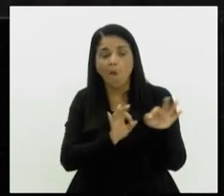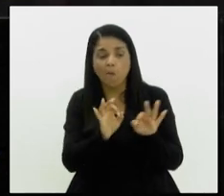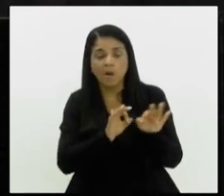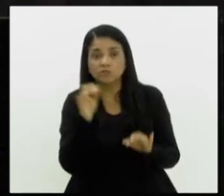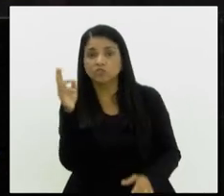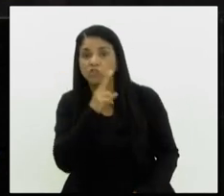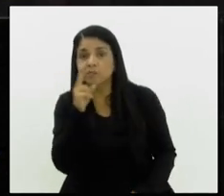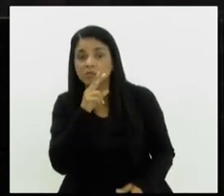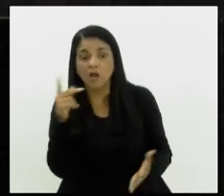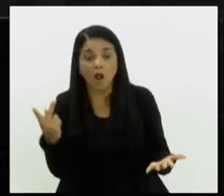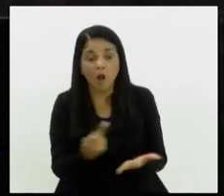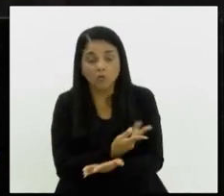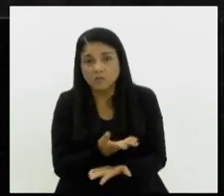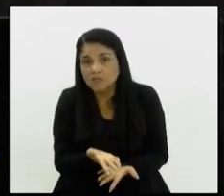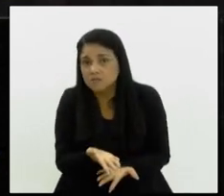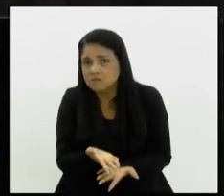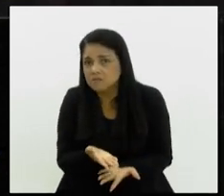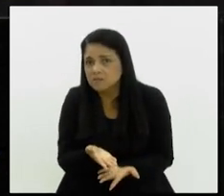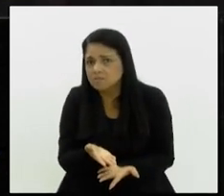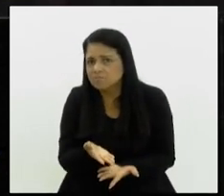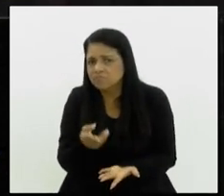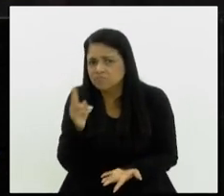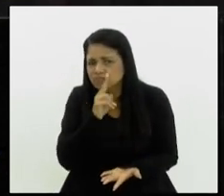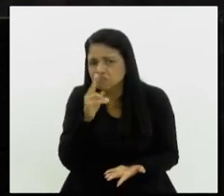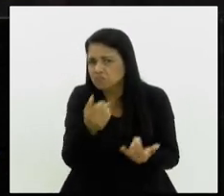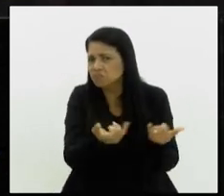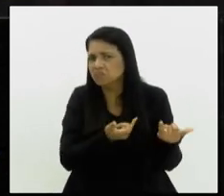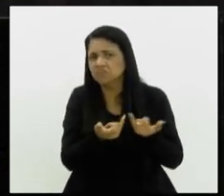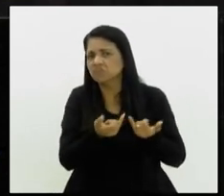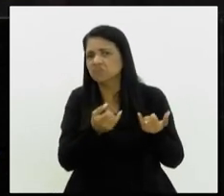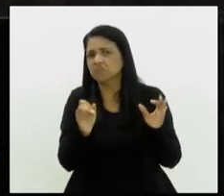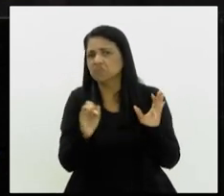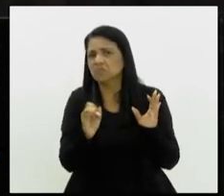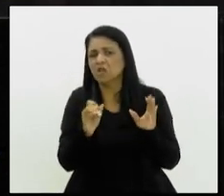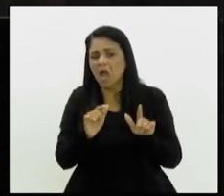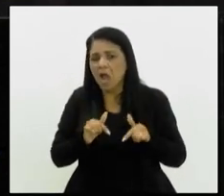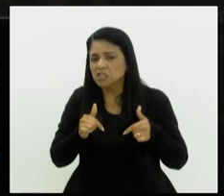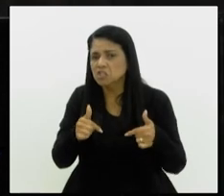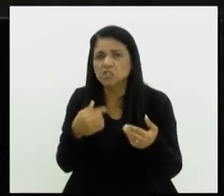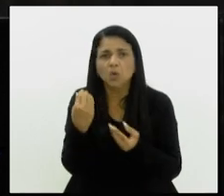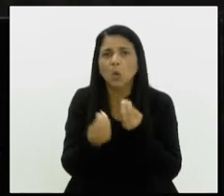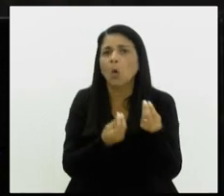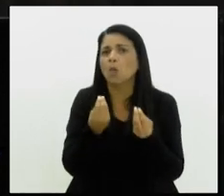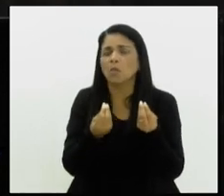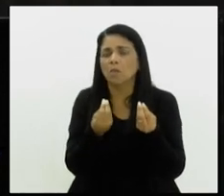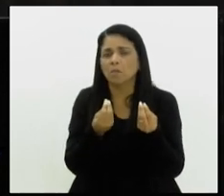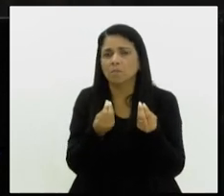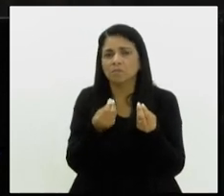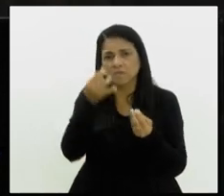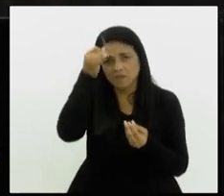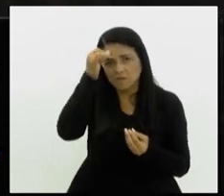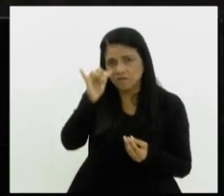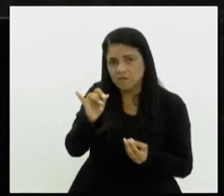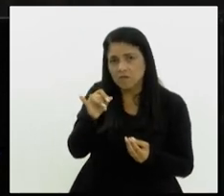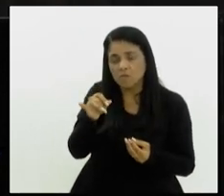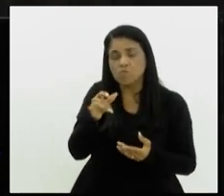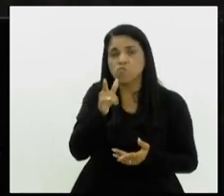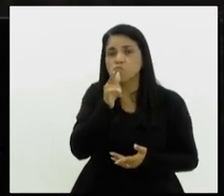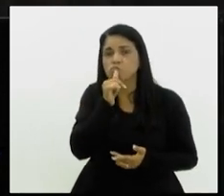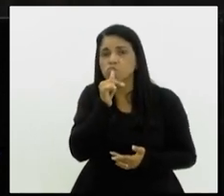acontece. Como é que a gente age para não permitir que esta